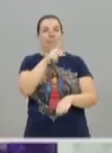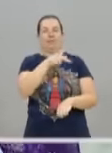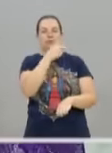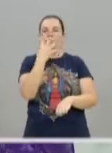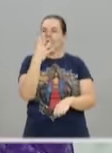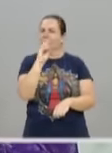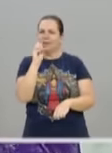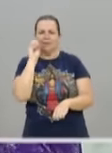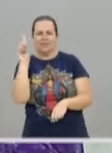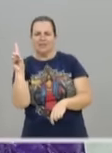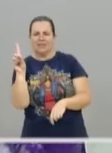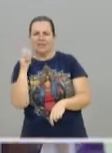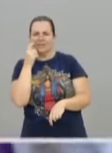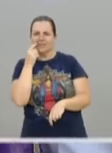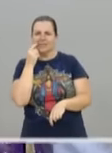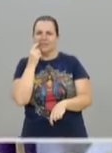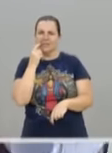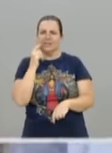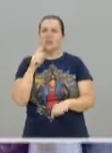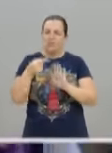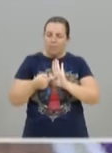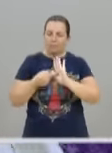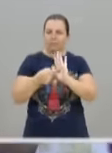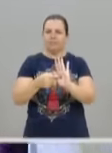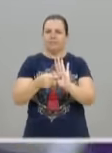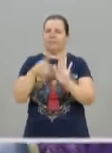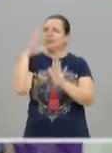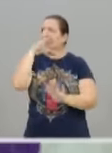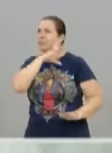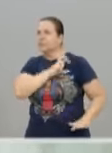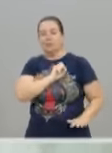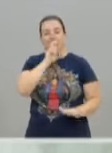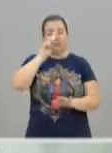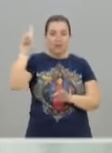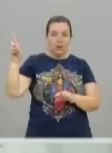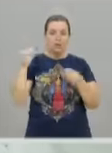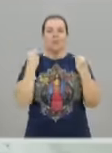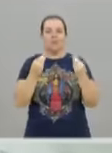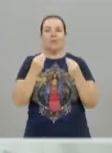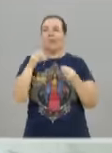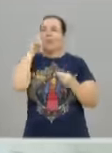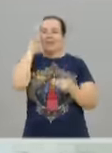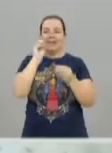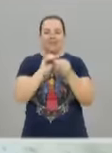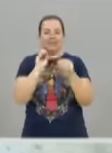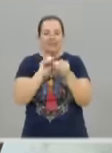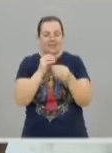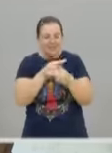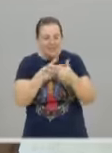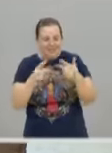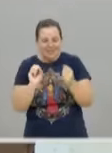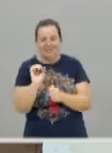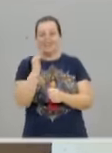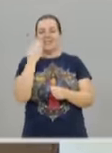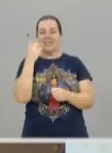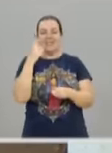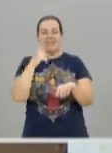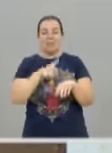Deus como Deus vai agindo no meio de uma crise terrível que o Brasil tá